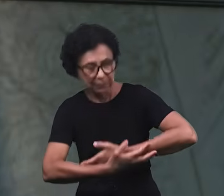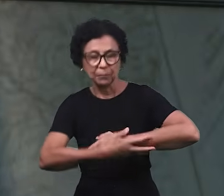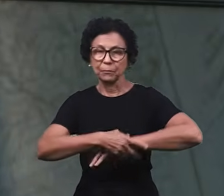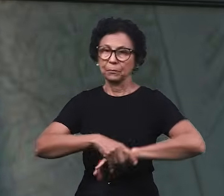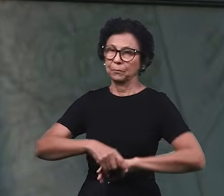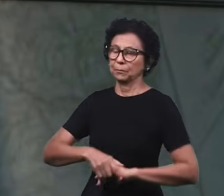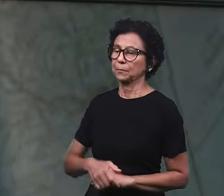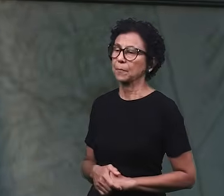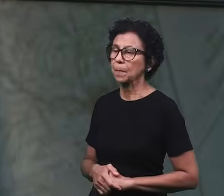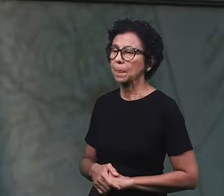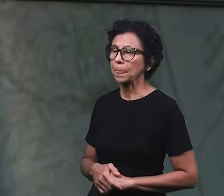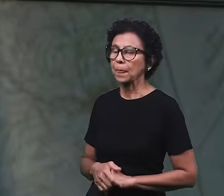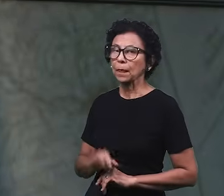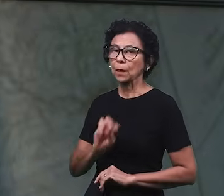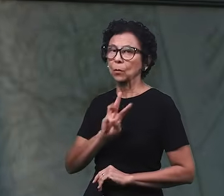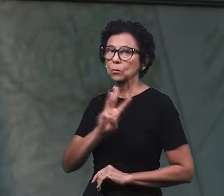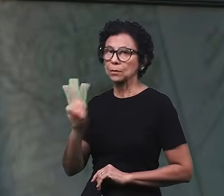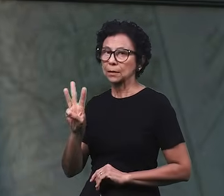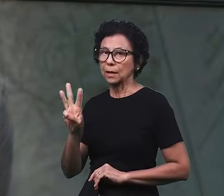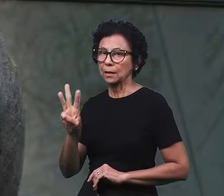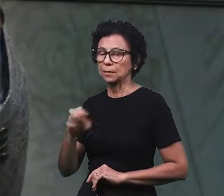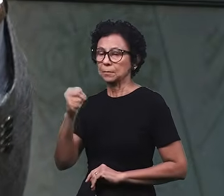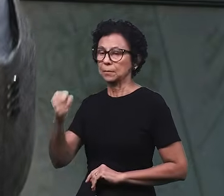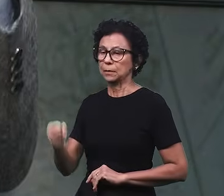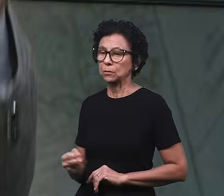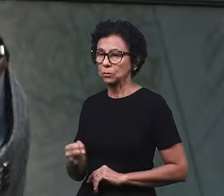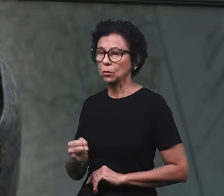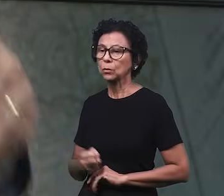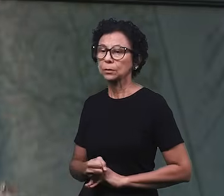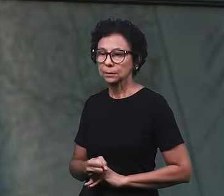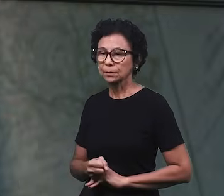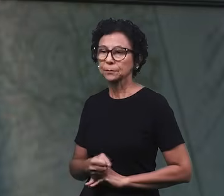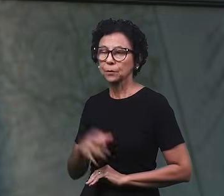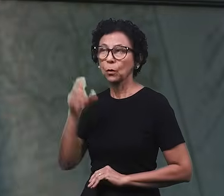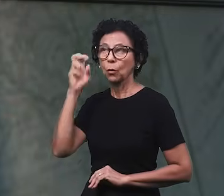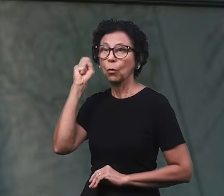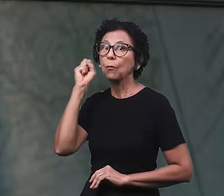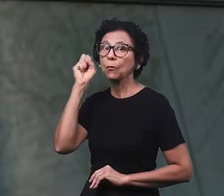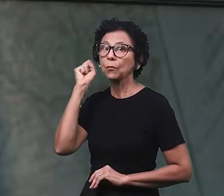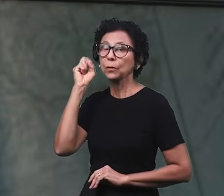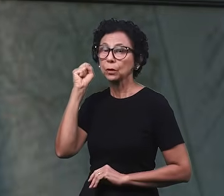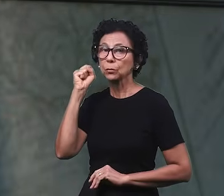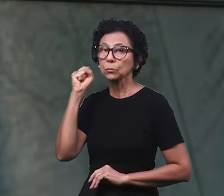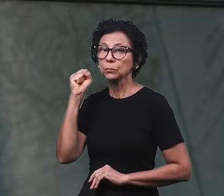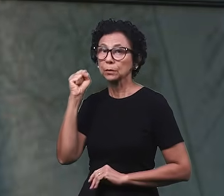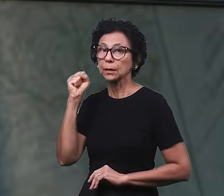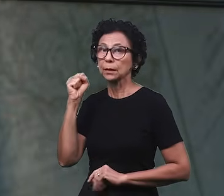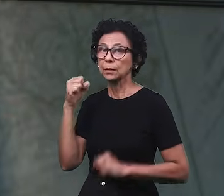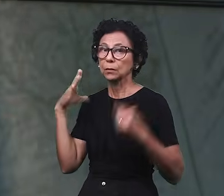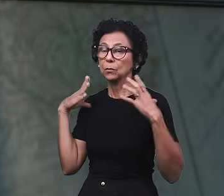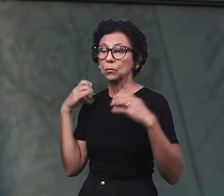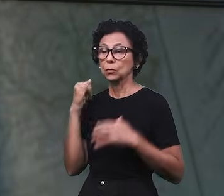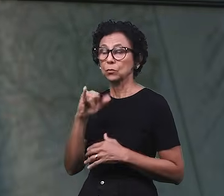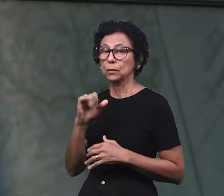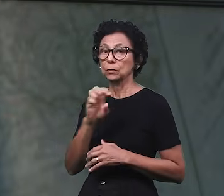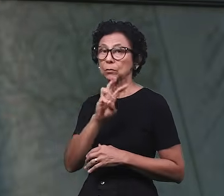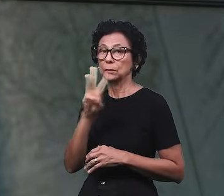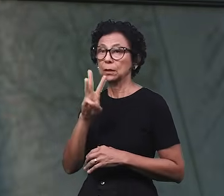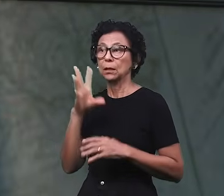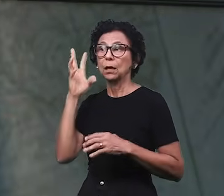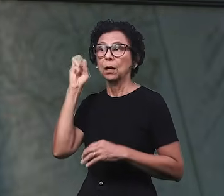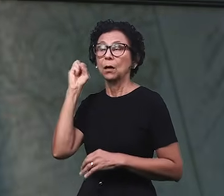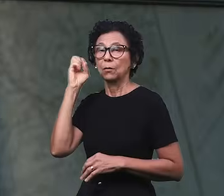a profecia. Agora, quando eles chegam, eles encontram exatamente o que havia sido dito pelo anjo.